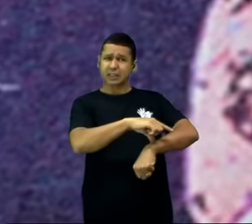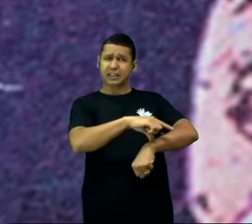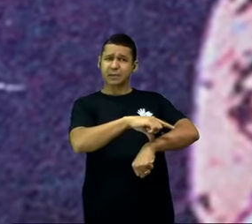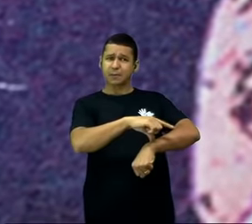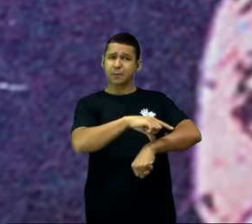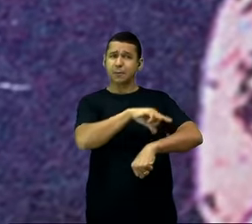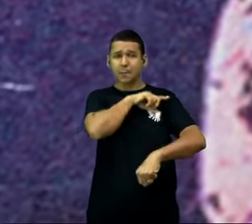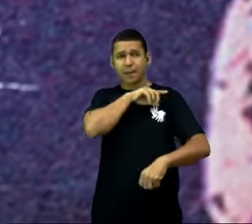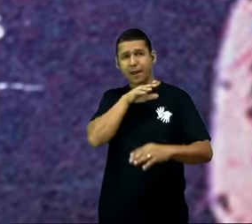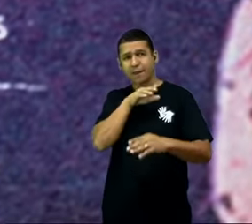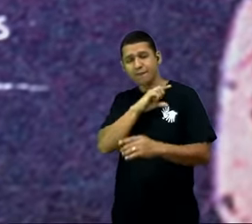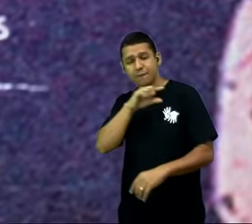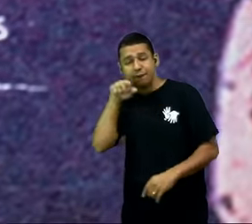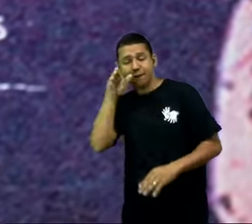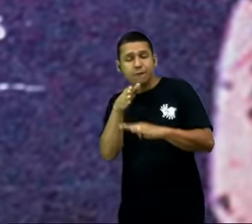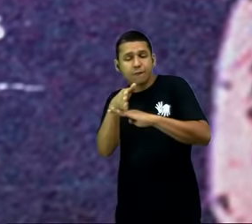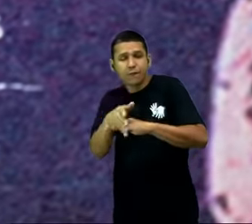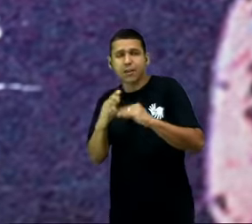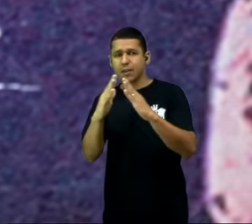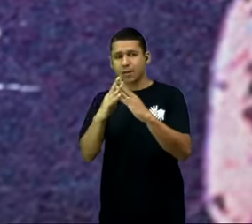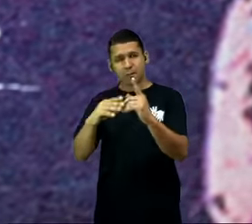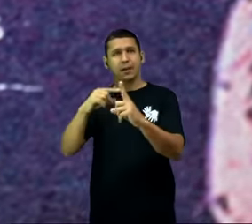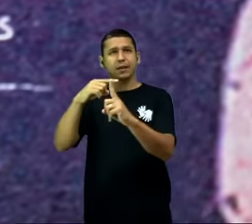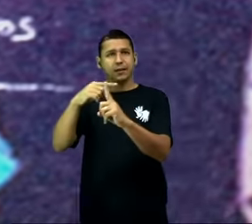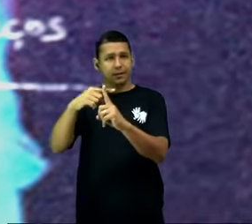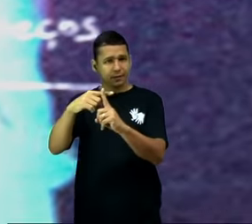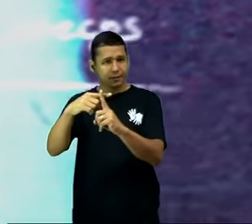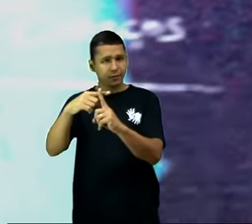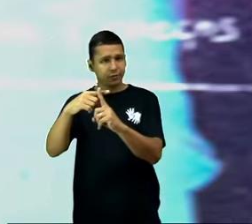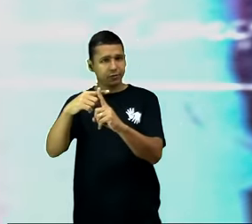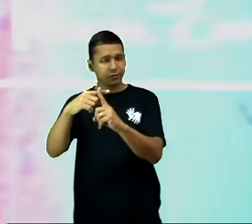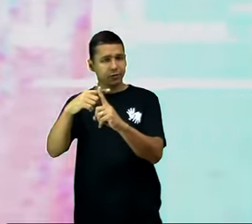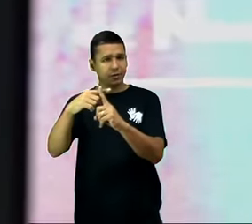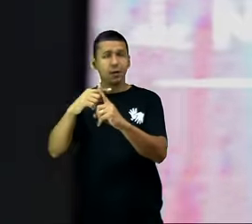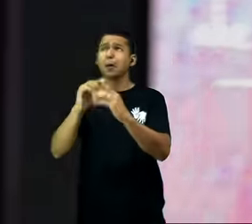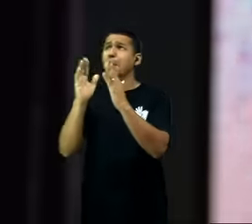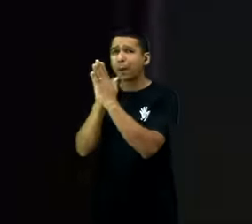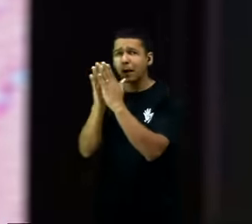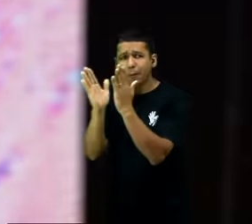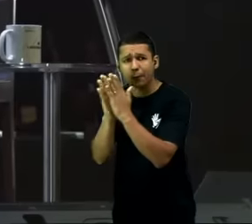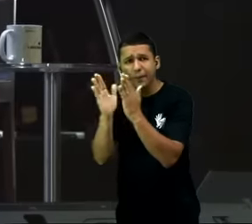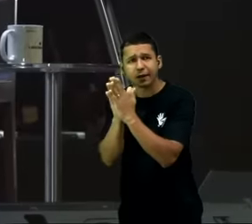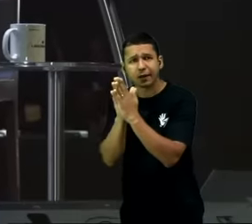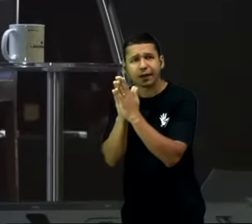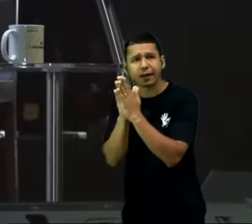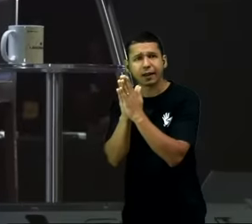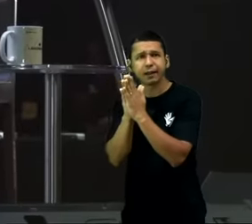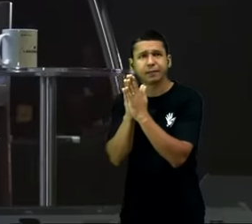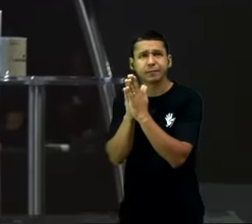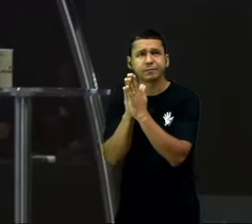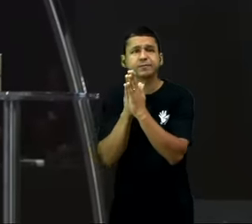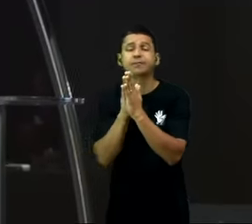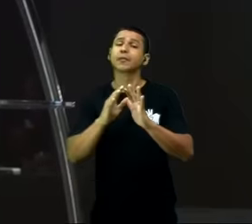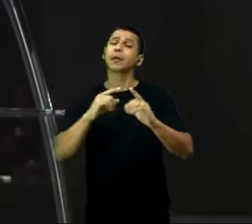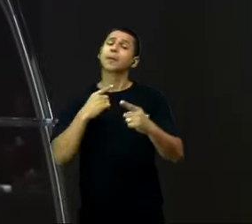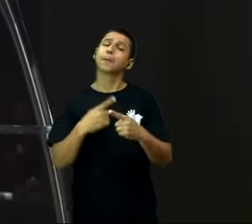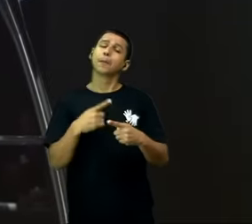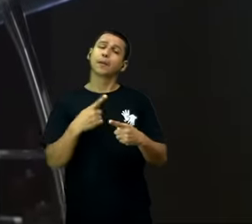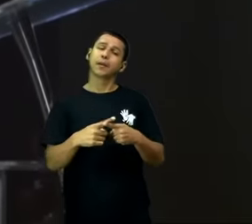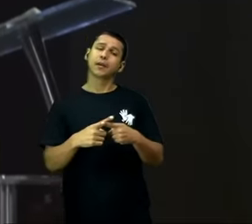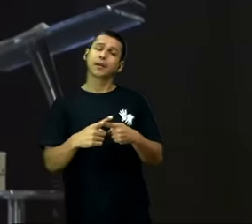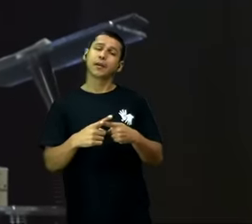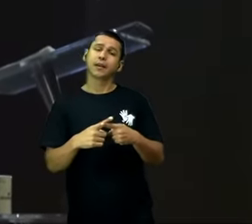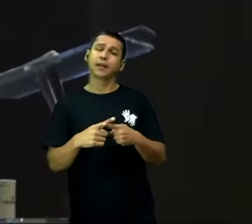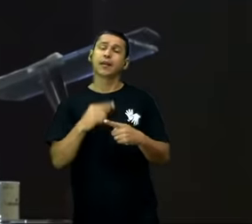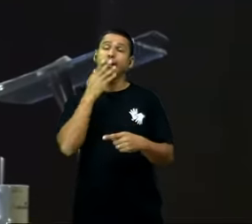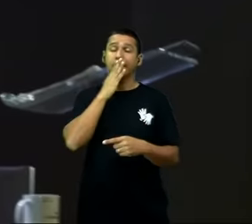Deus e nem para Deus. Porque não é só para Deus, às vezes nem com Deus a gente tem mais. Por quê? Aquilo que foi uma promessa de Deus, ao